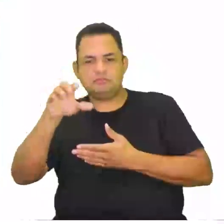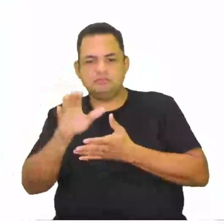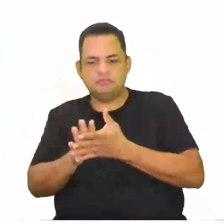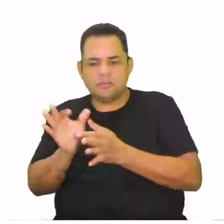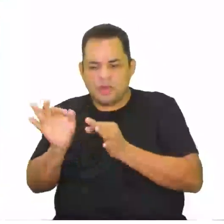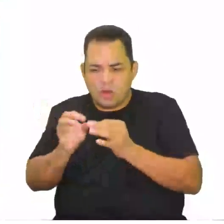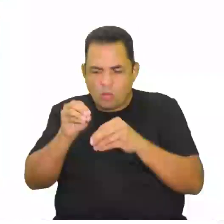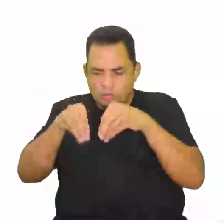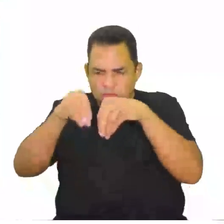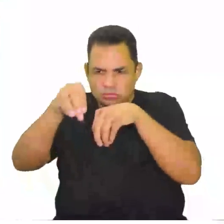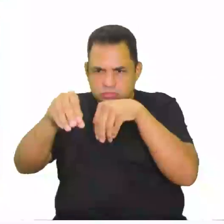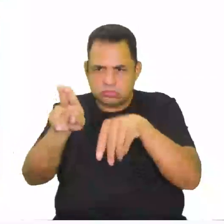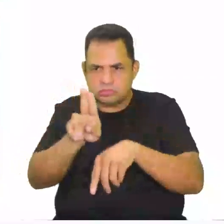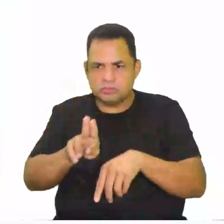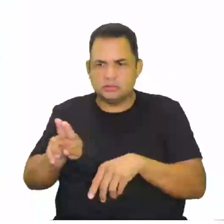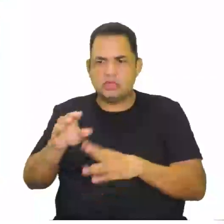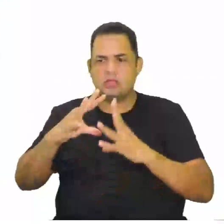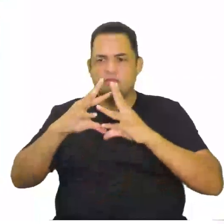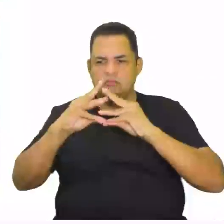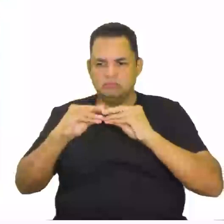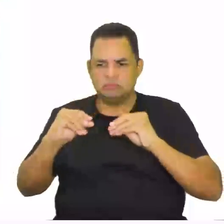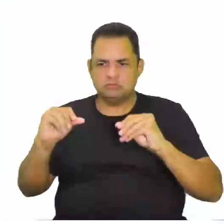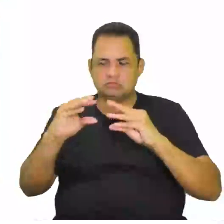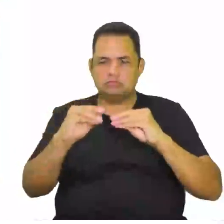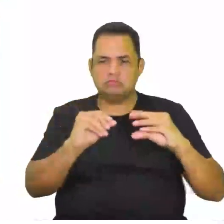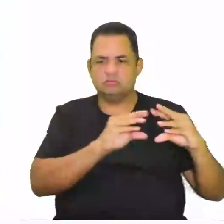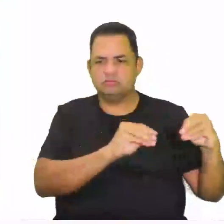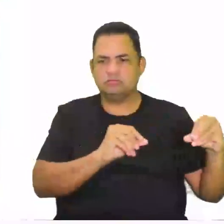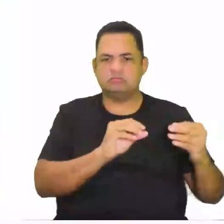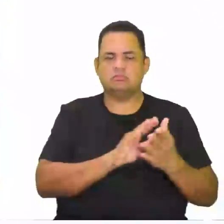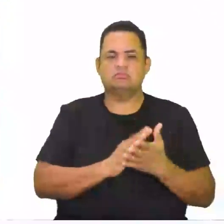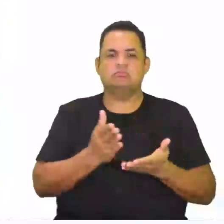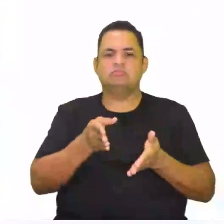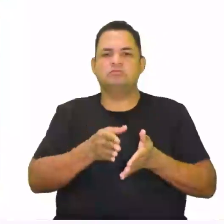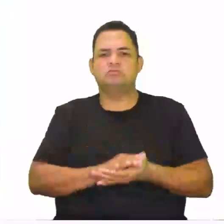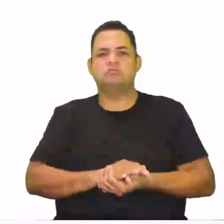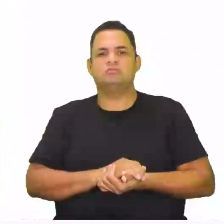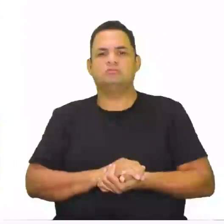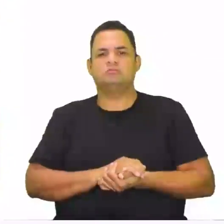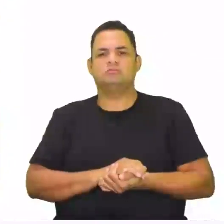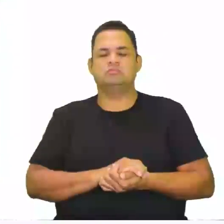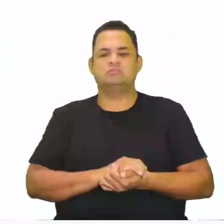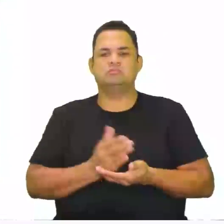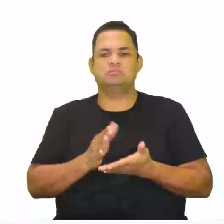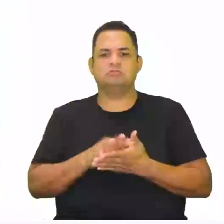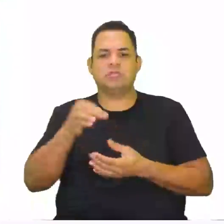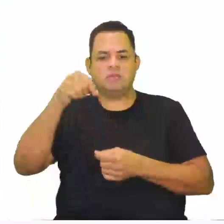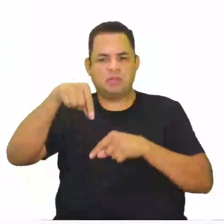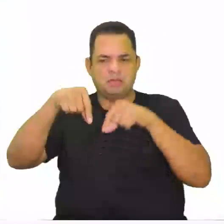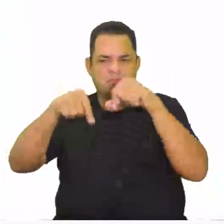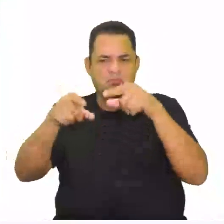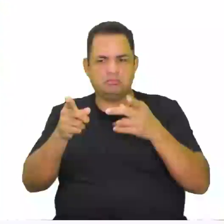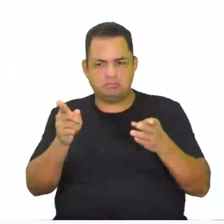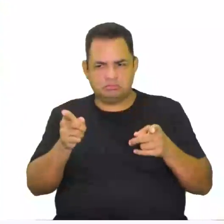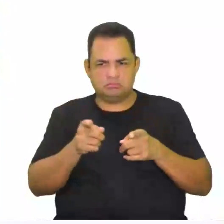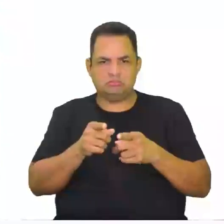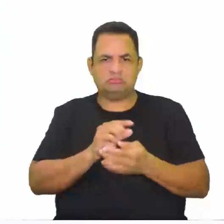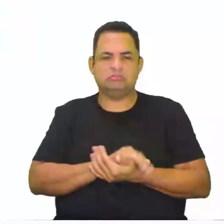lixos para poder utilizar nas suas pequenas, nos seus pequenos plantios.